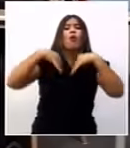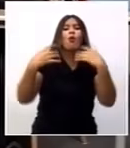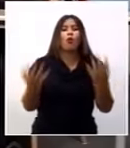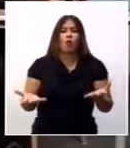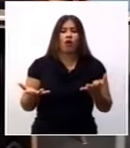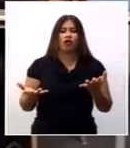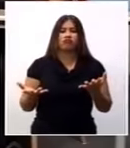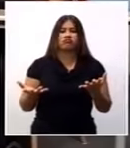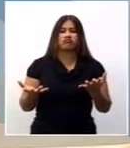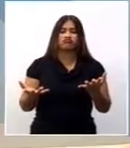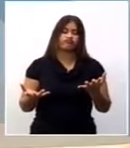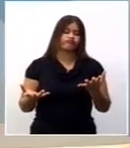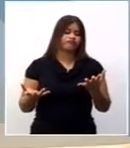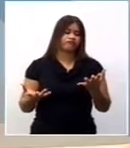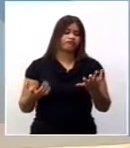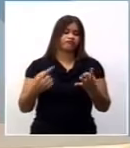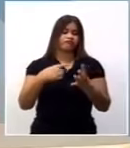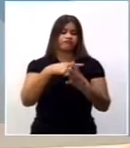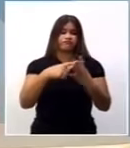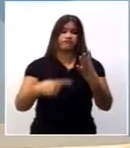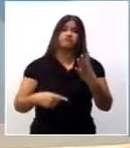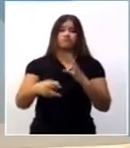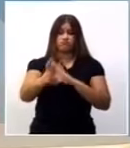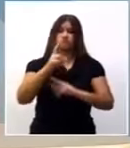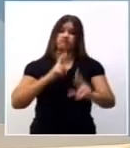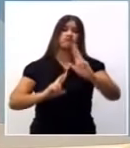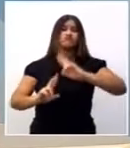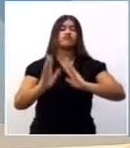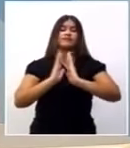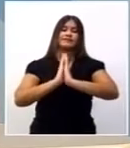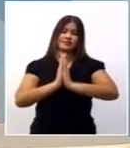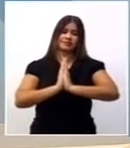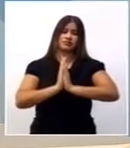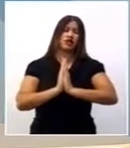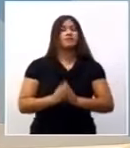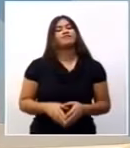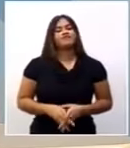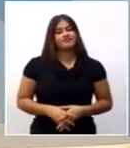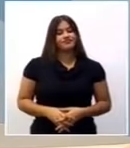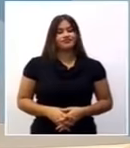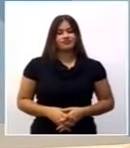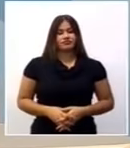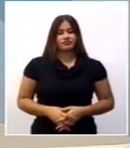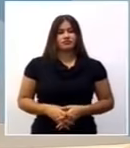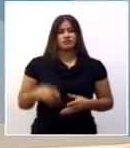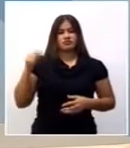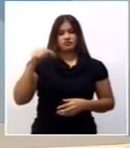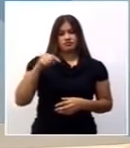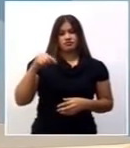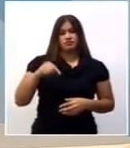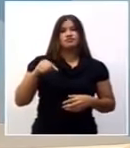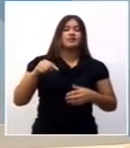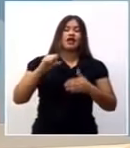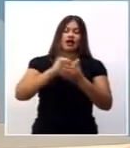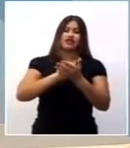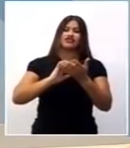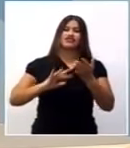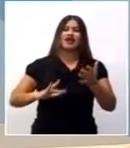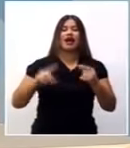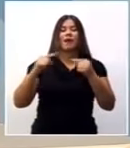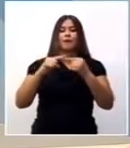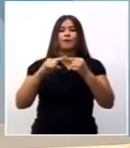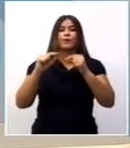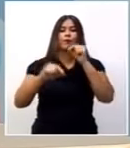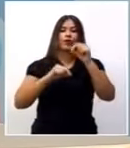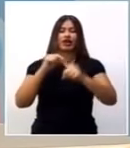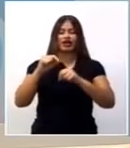Este ferrinho que está aqui em cima da mesa de vocês. Agora, eu queria que vocês pensassem um pouquinho. É uma atividade de reflexão mesmo sobre o objeto que